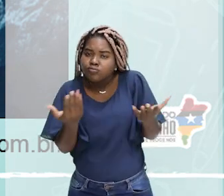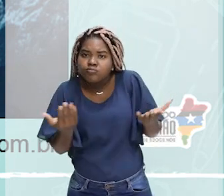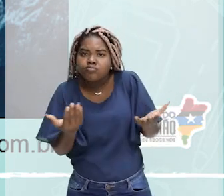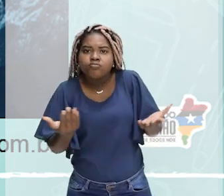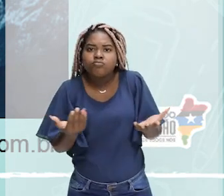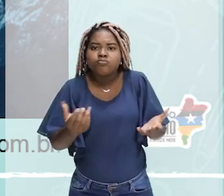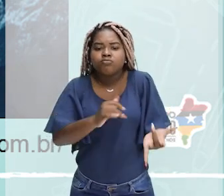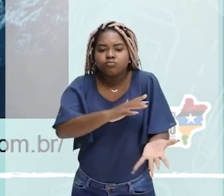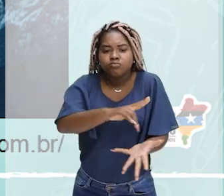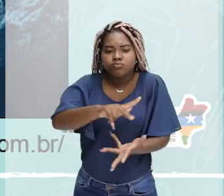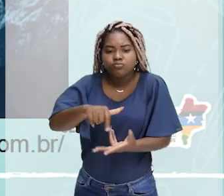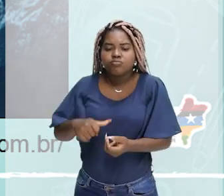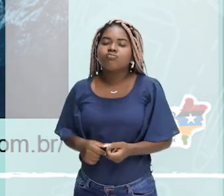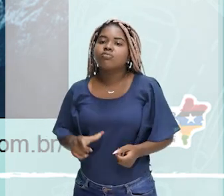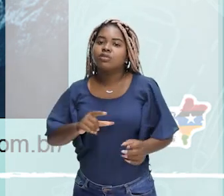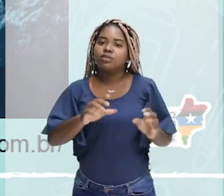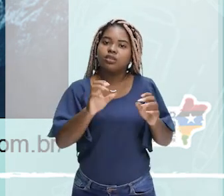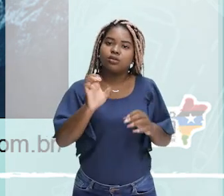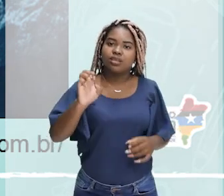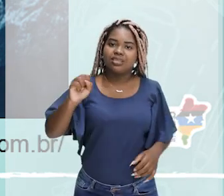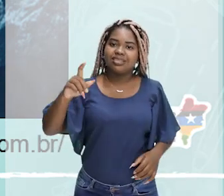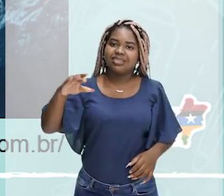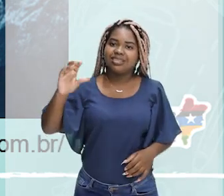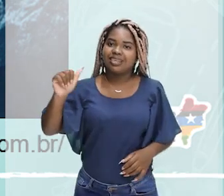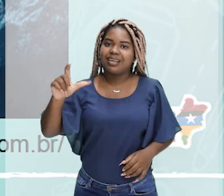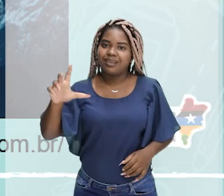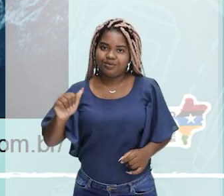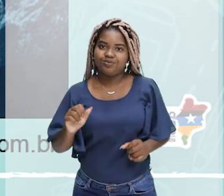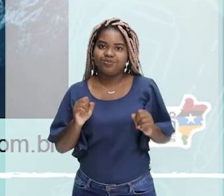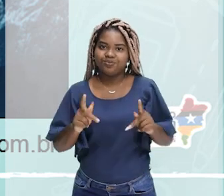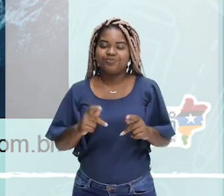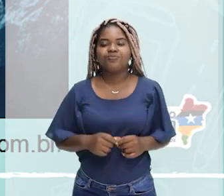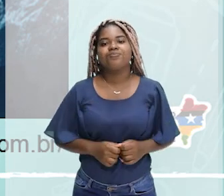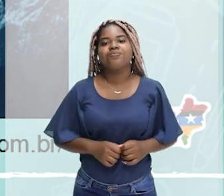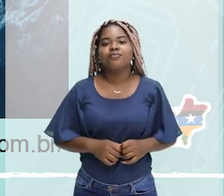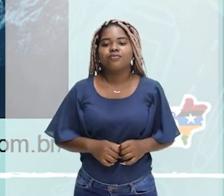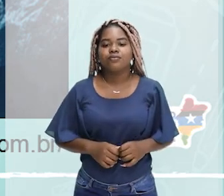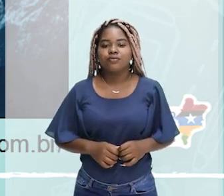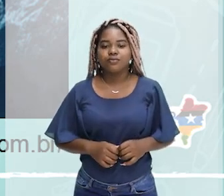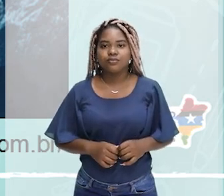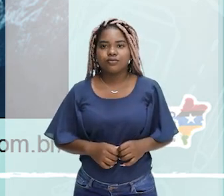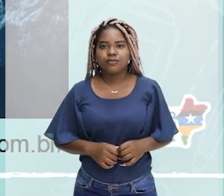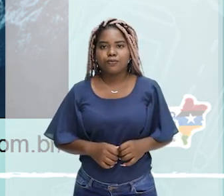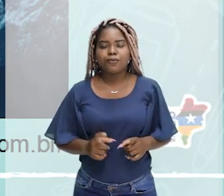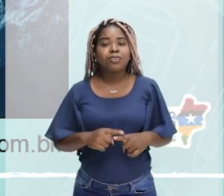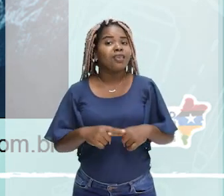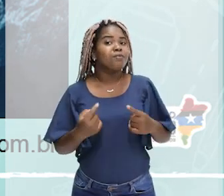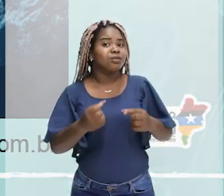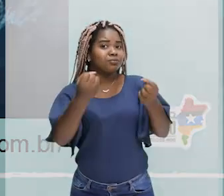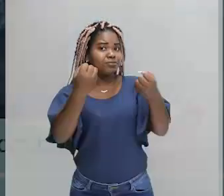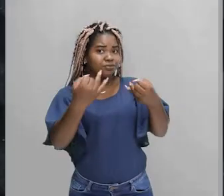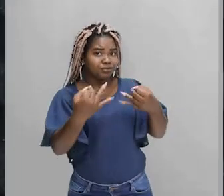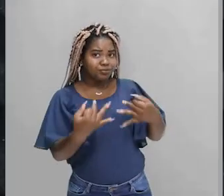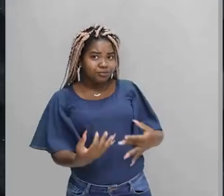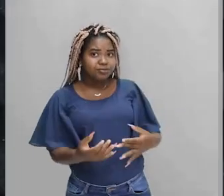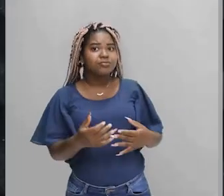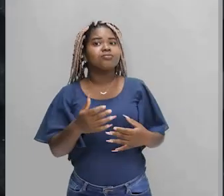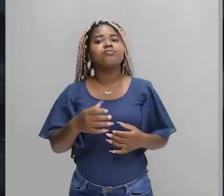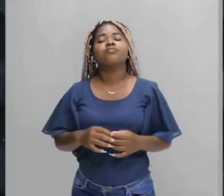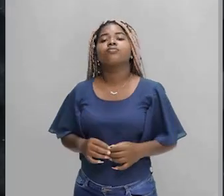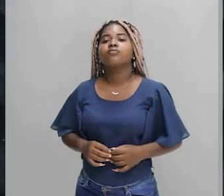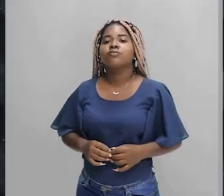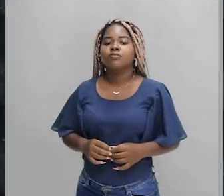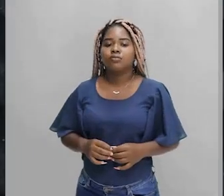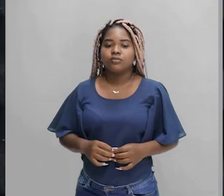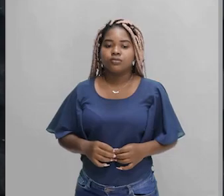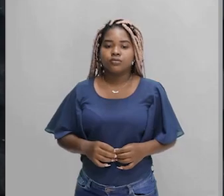dentro dessa nossa escala geológica de 4,5 bilhões de anos, tá? Mas a grande questão, quando a gente fala de dobramento moderno, nós